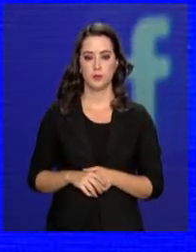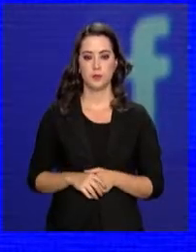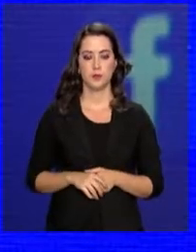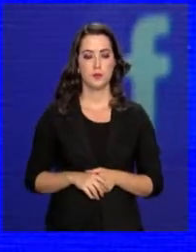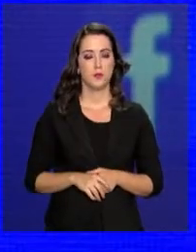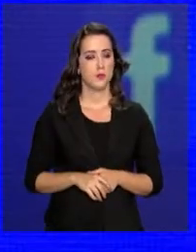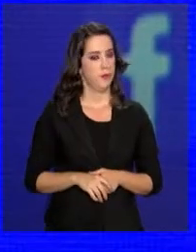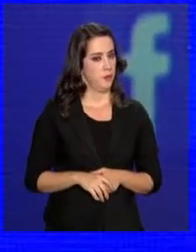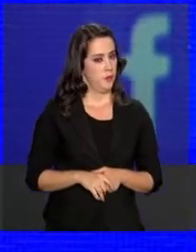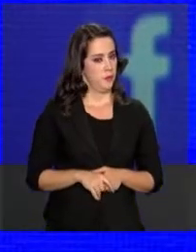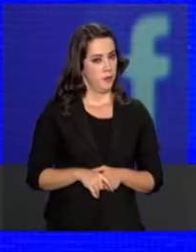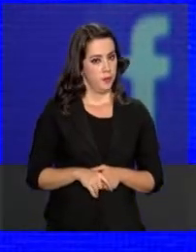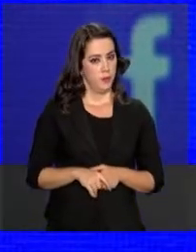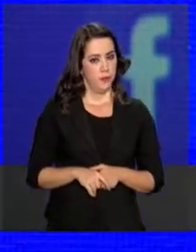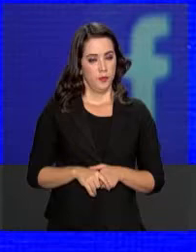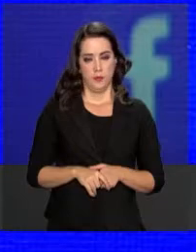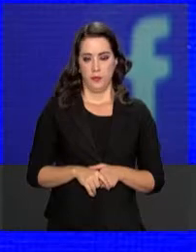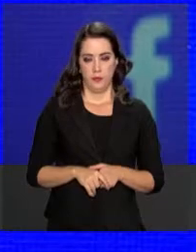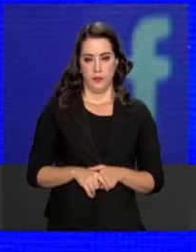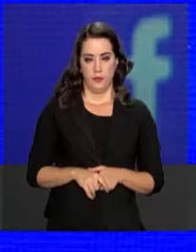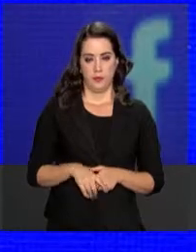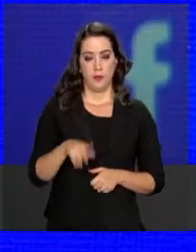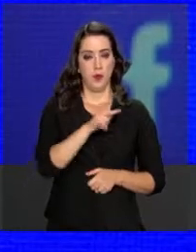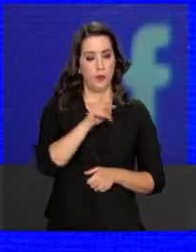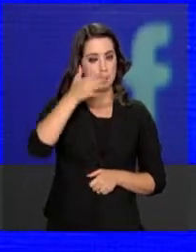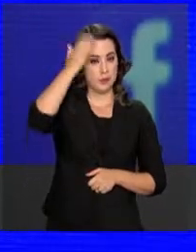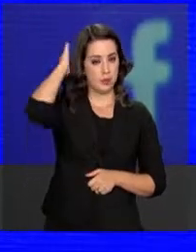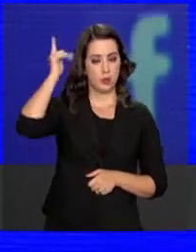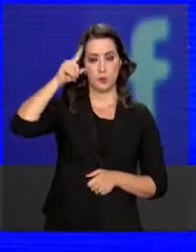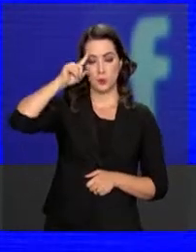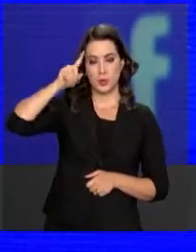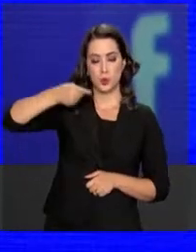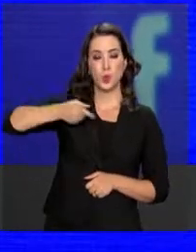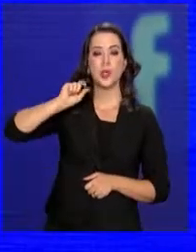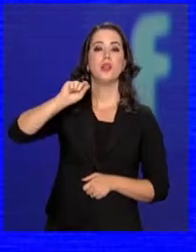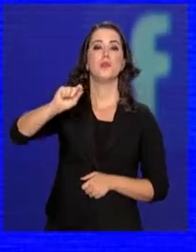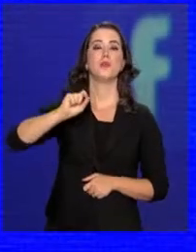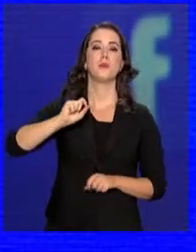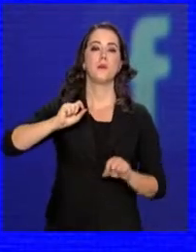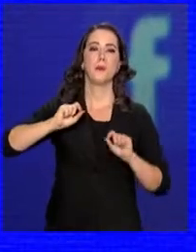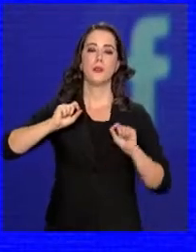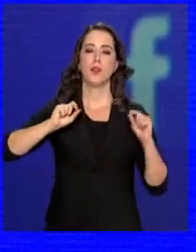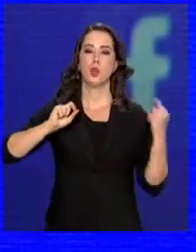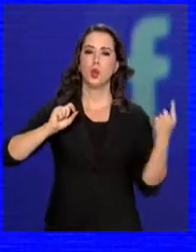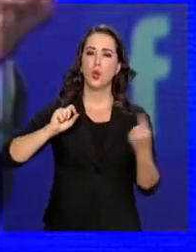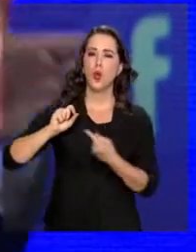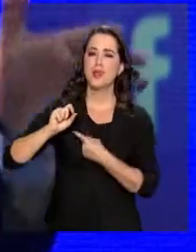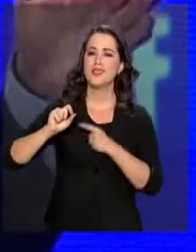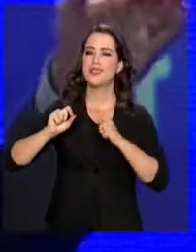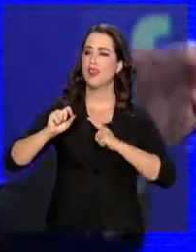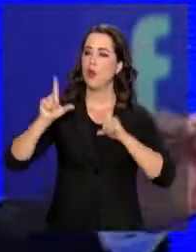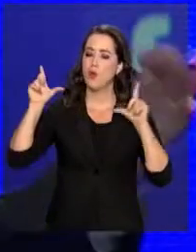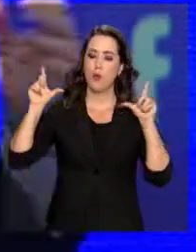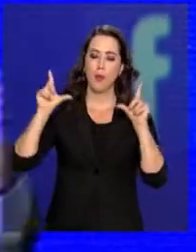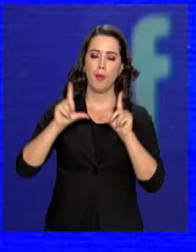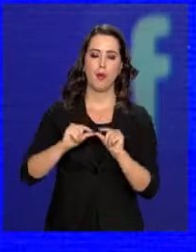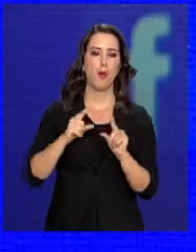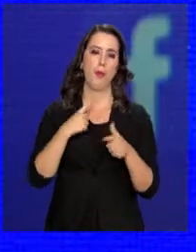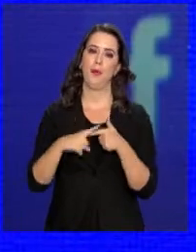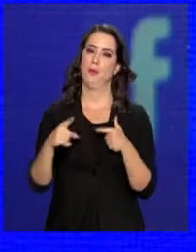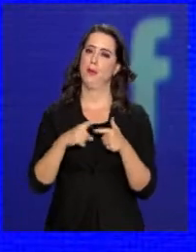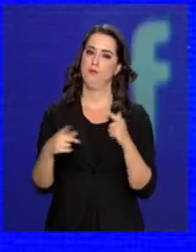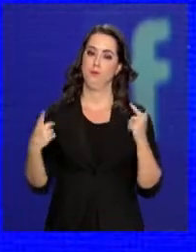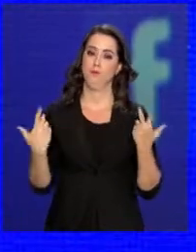determinação do presidente michel temer é de que nós tenhamos o menor impacto possível